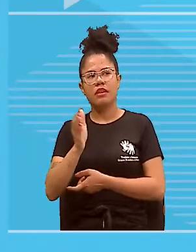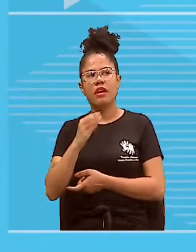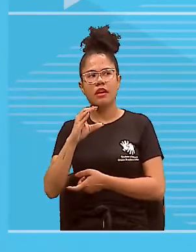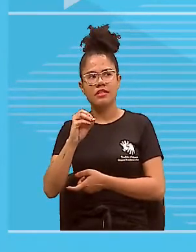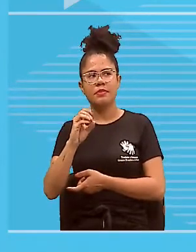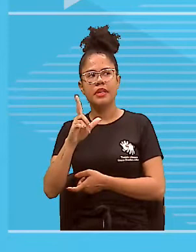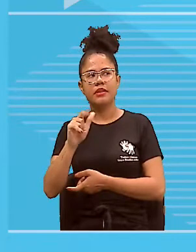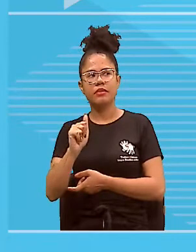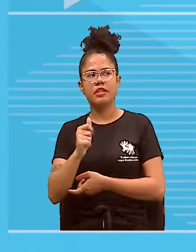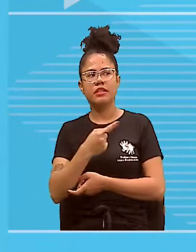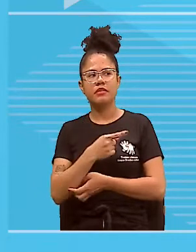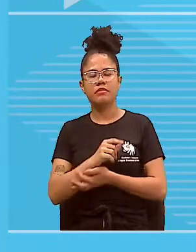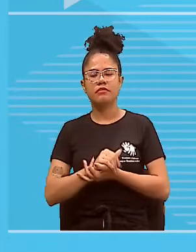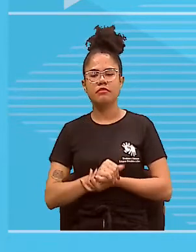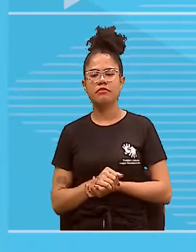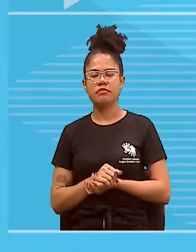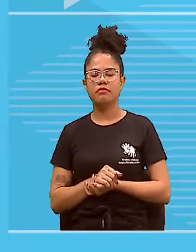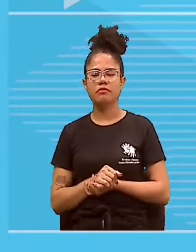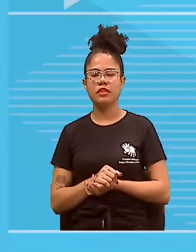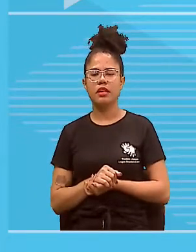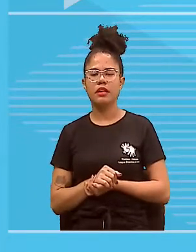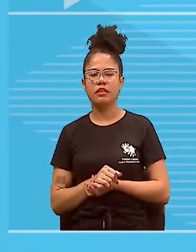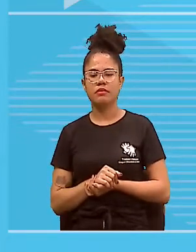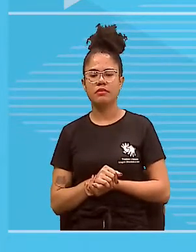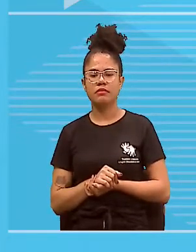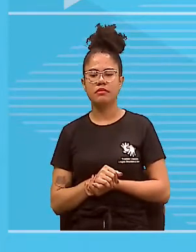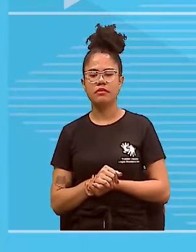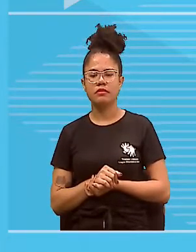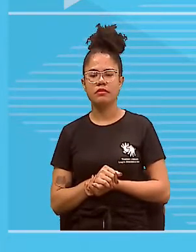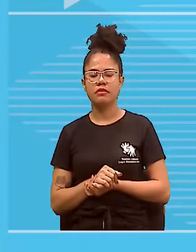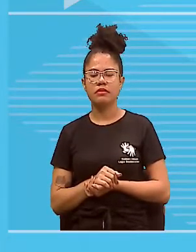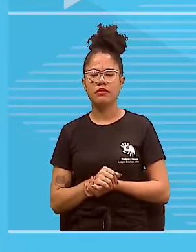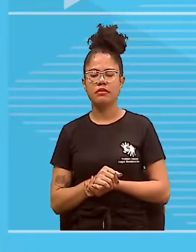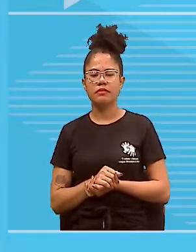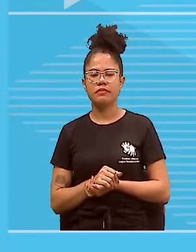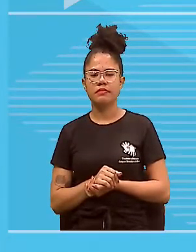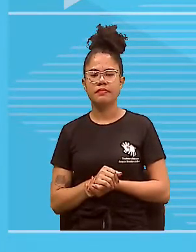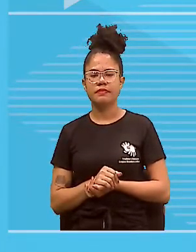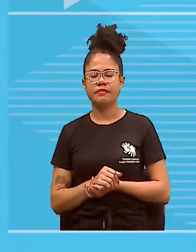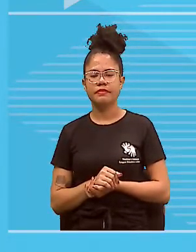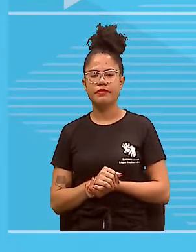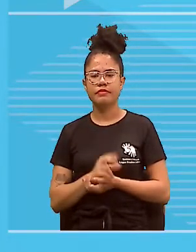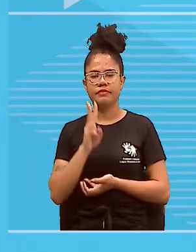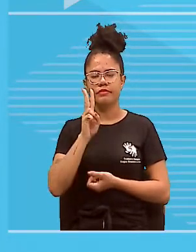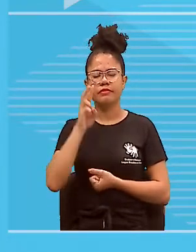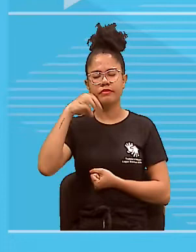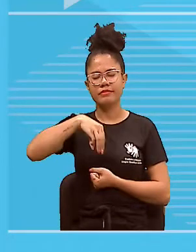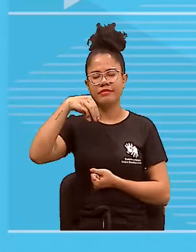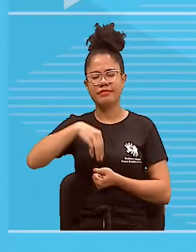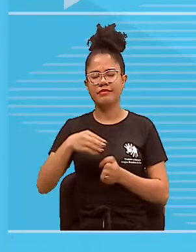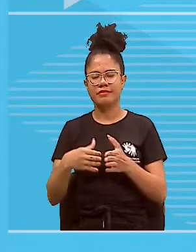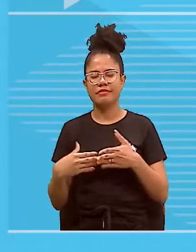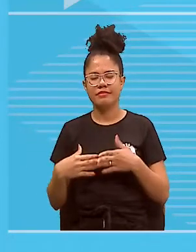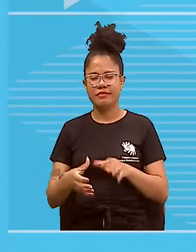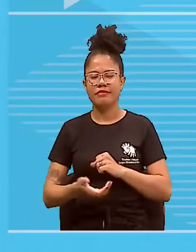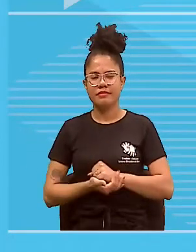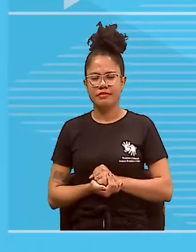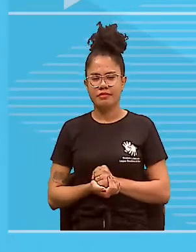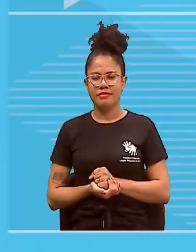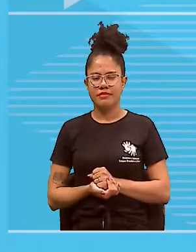1940 isso meu rei deixar r$ 1 ou 2 real aí na tela por